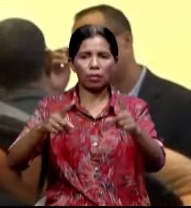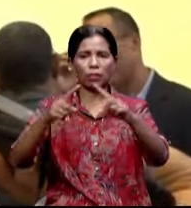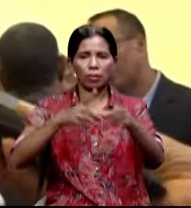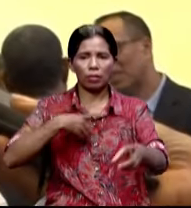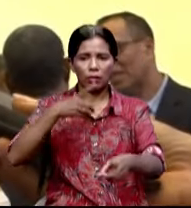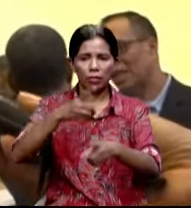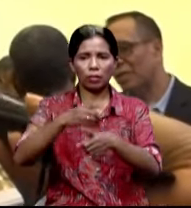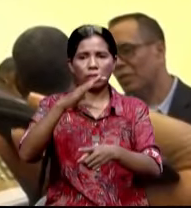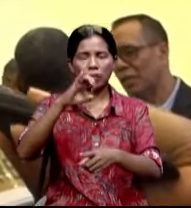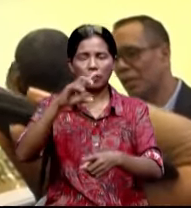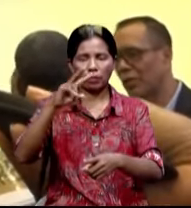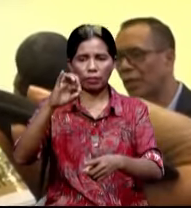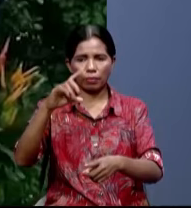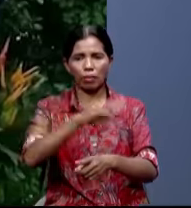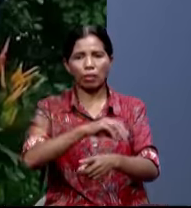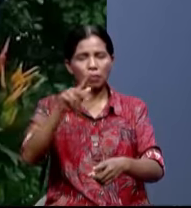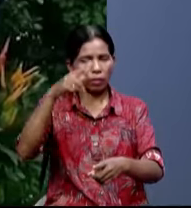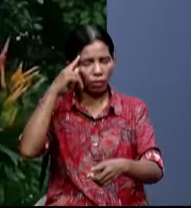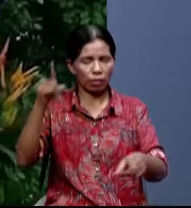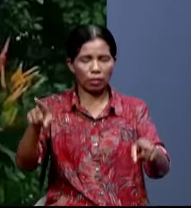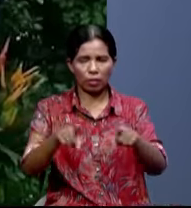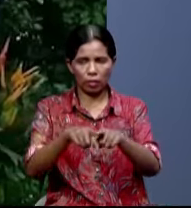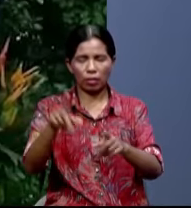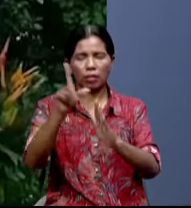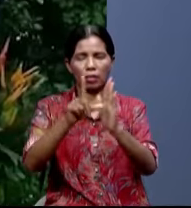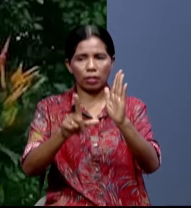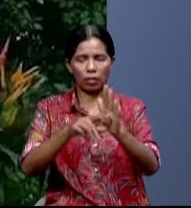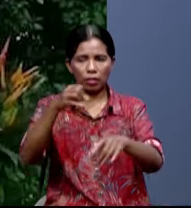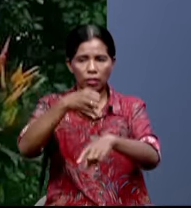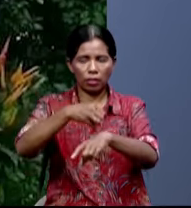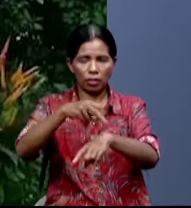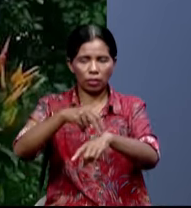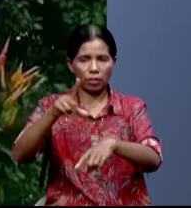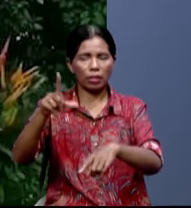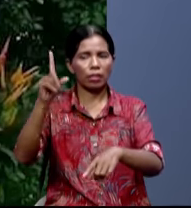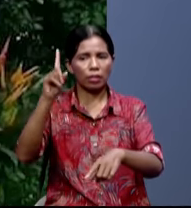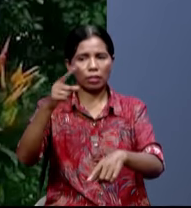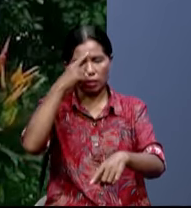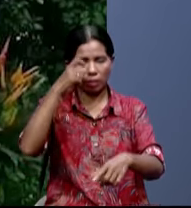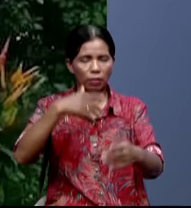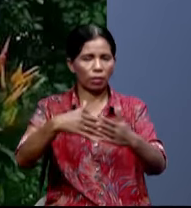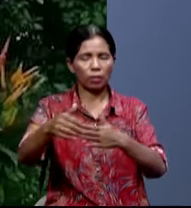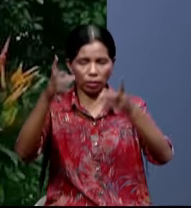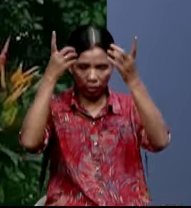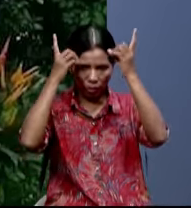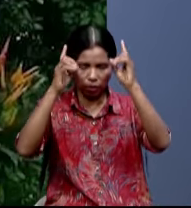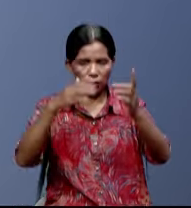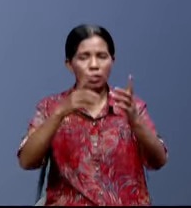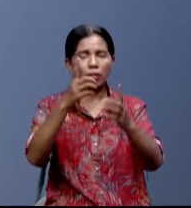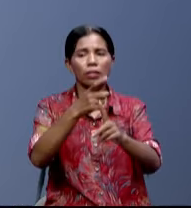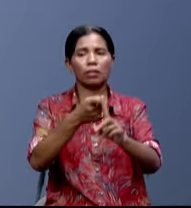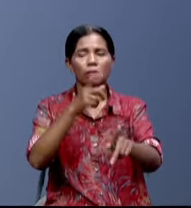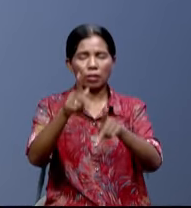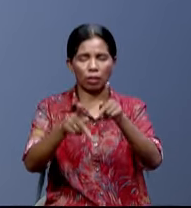civil no político no behanesan enquadramento legal internacional ida também qualquer decisão sai direito o